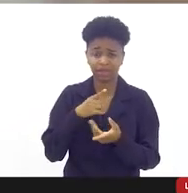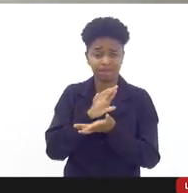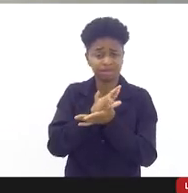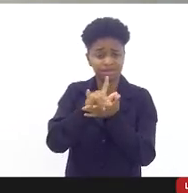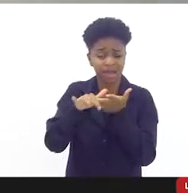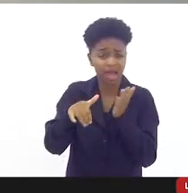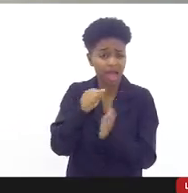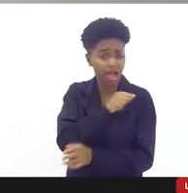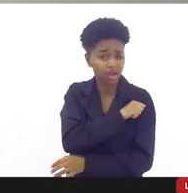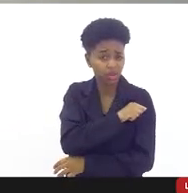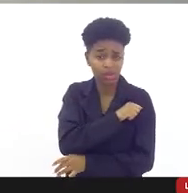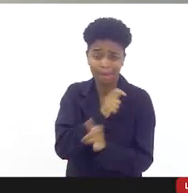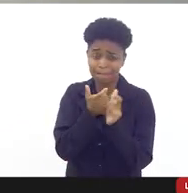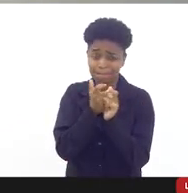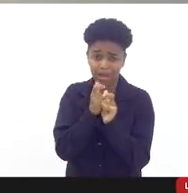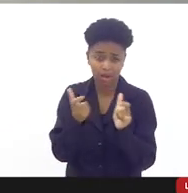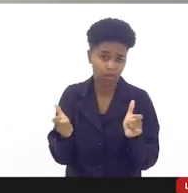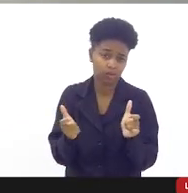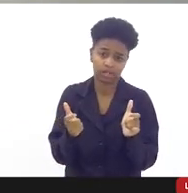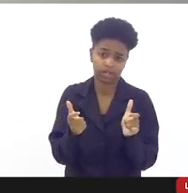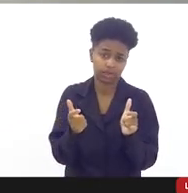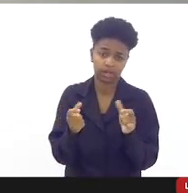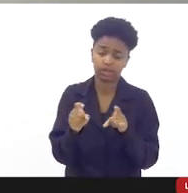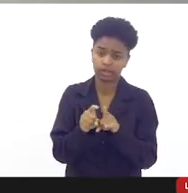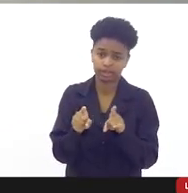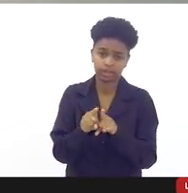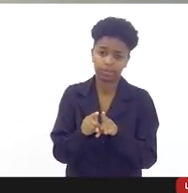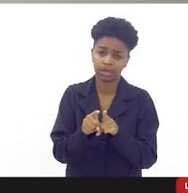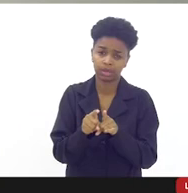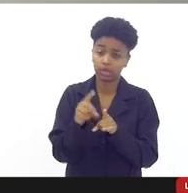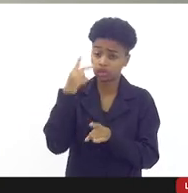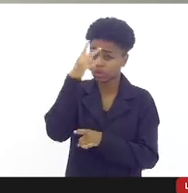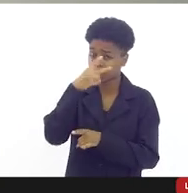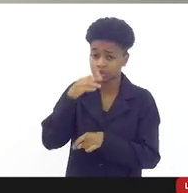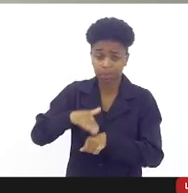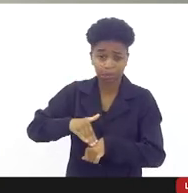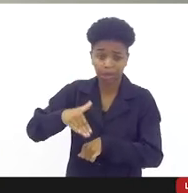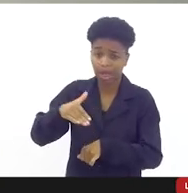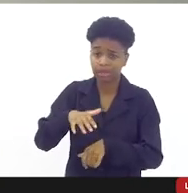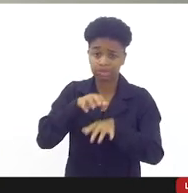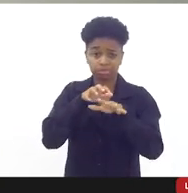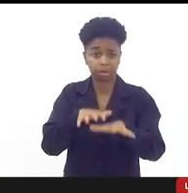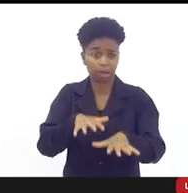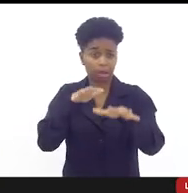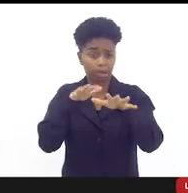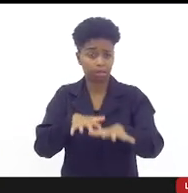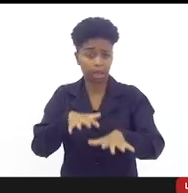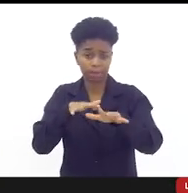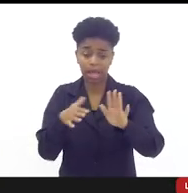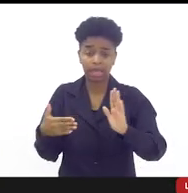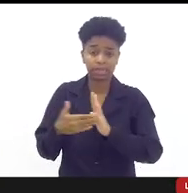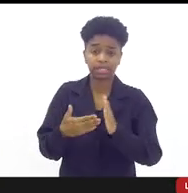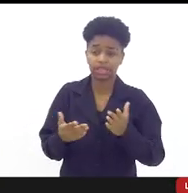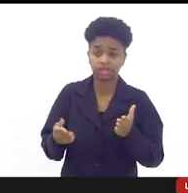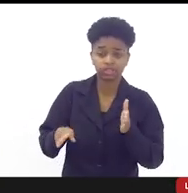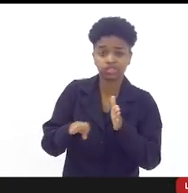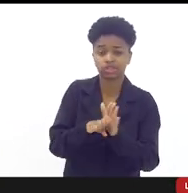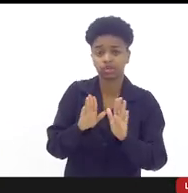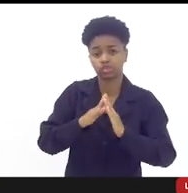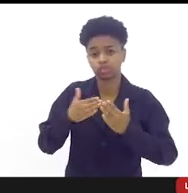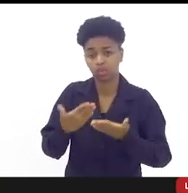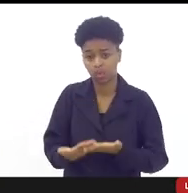estudantes e como a Érica mesmo colocou passa mais de duas horas no trânsito para chegar na escola e surge que recebem vale